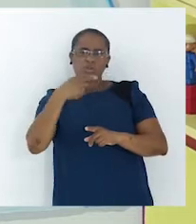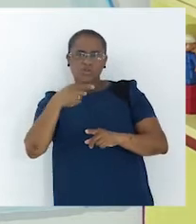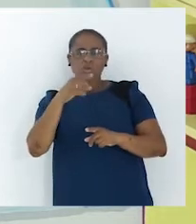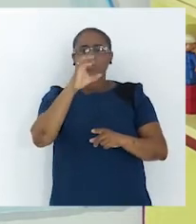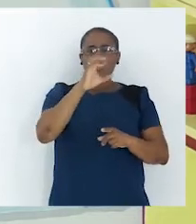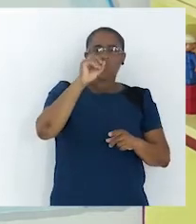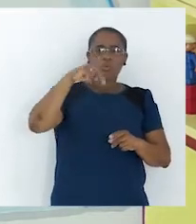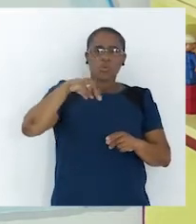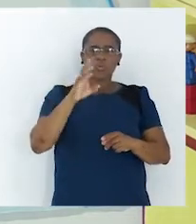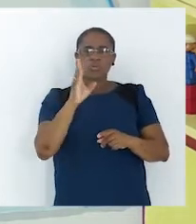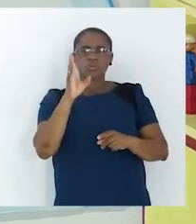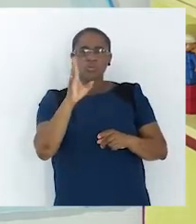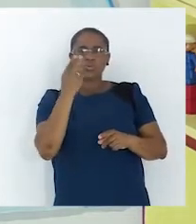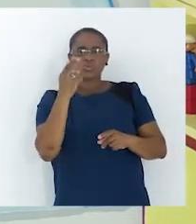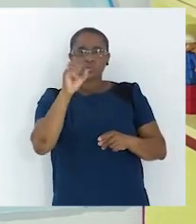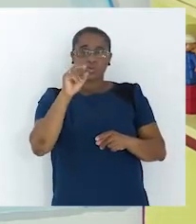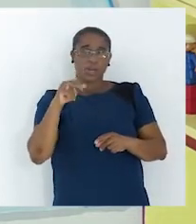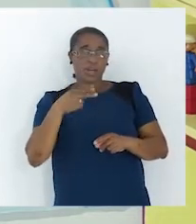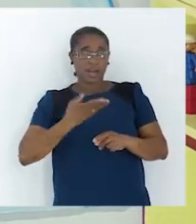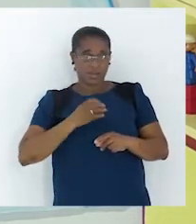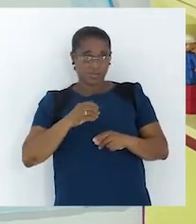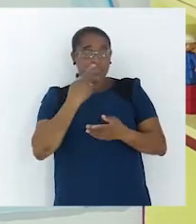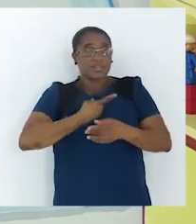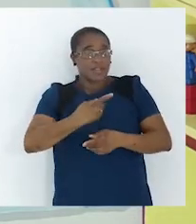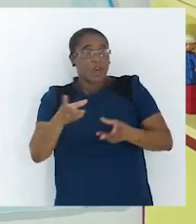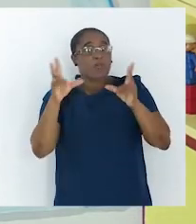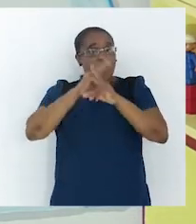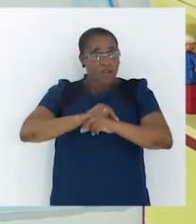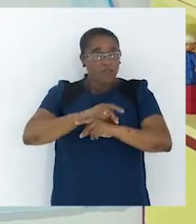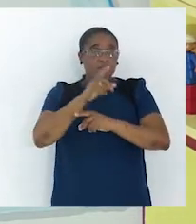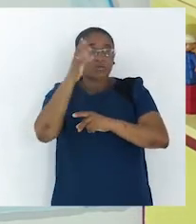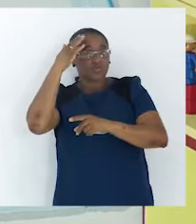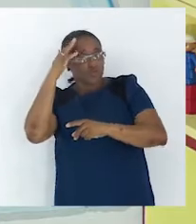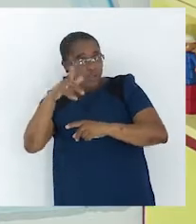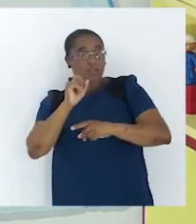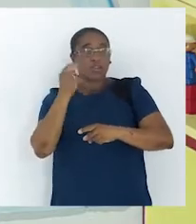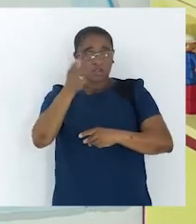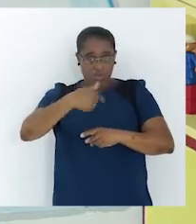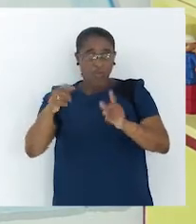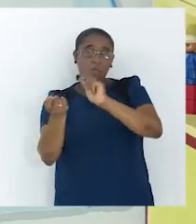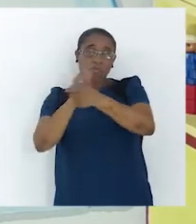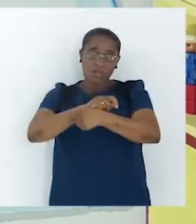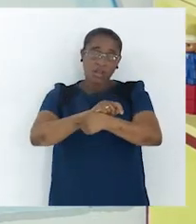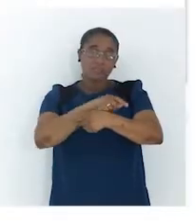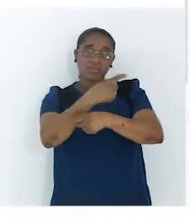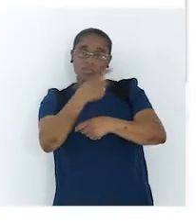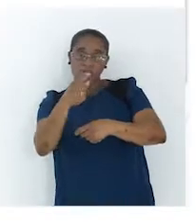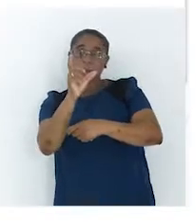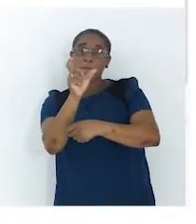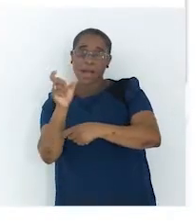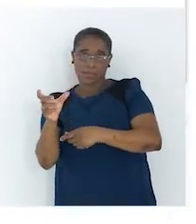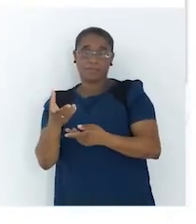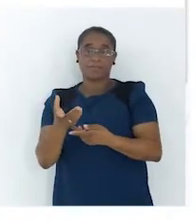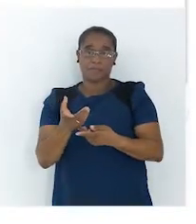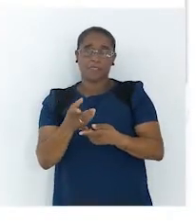uma nova expressão em que nós vamos mudar o sinal e as parcelas que para o que é que eu tenho